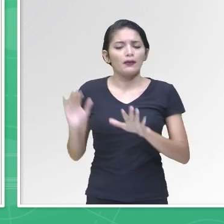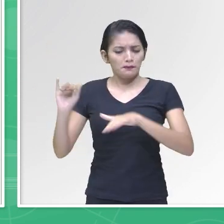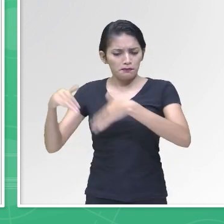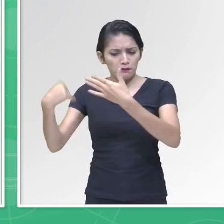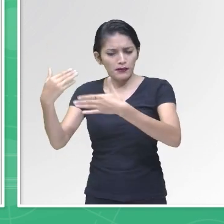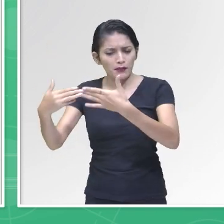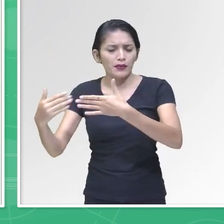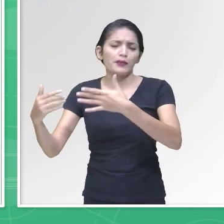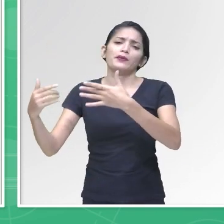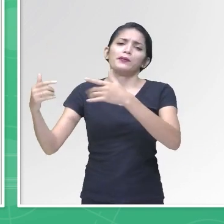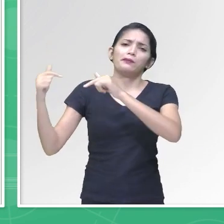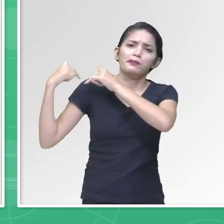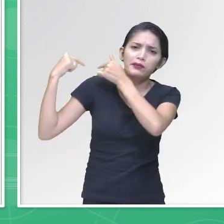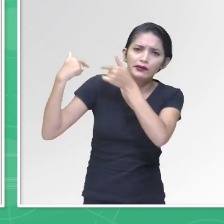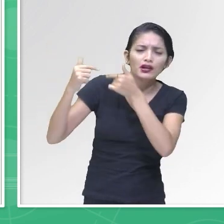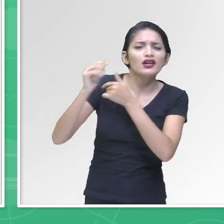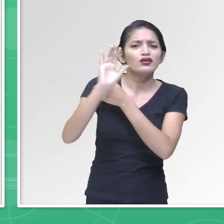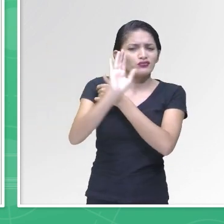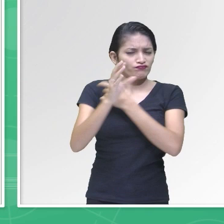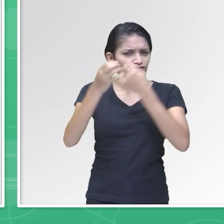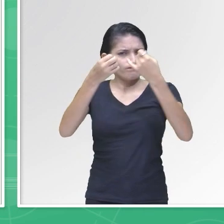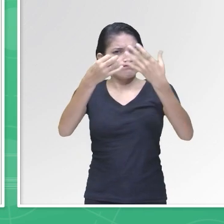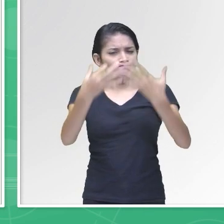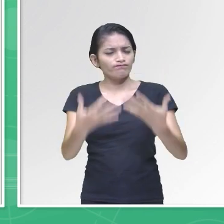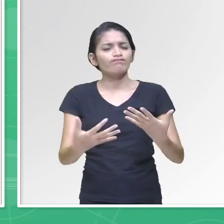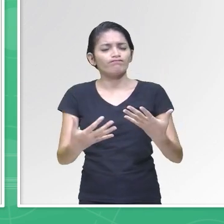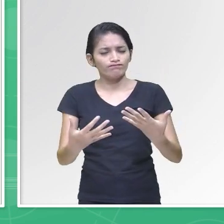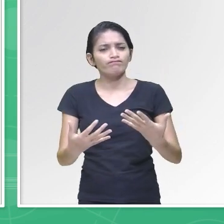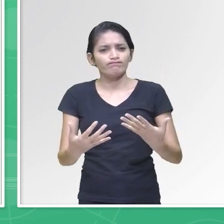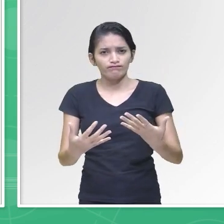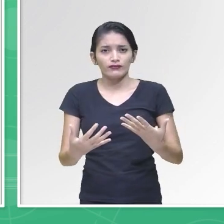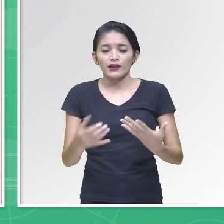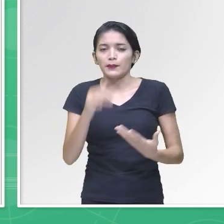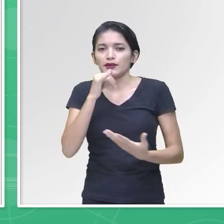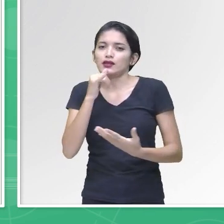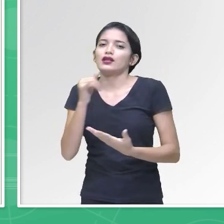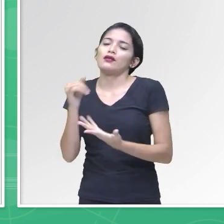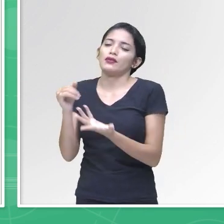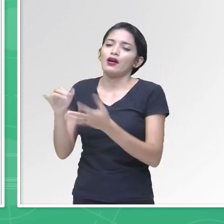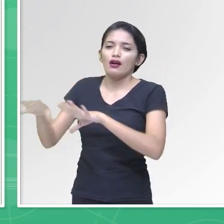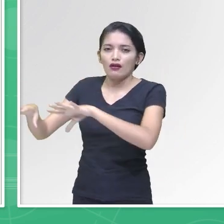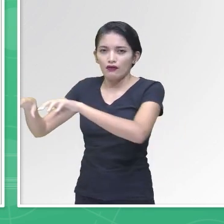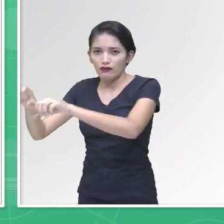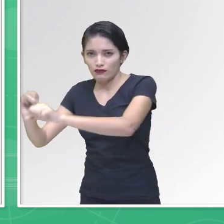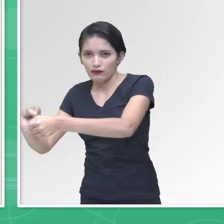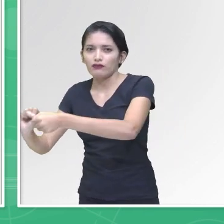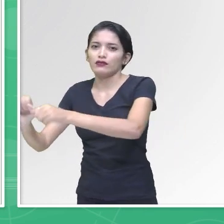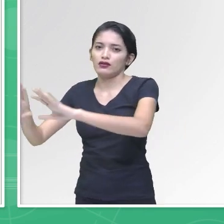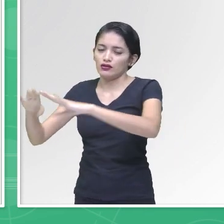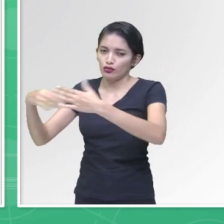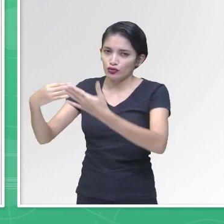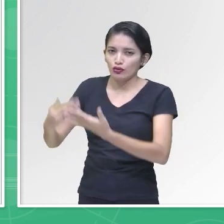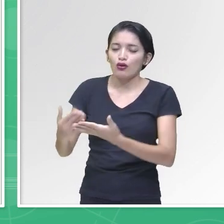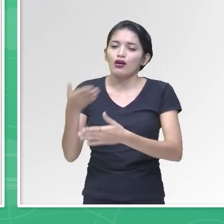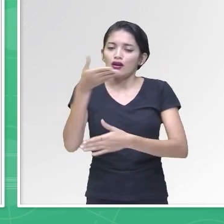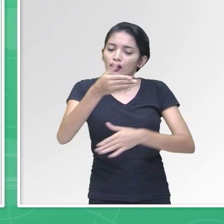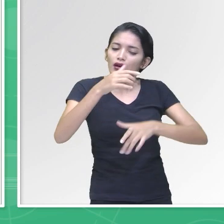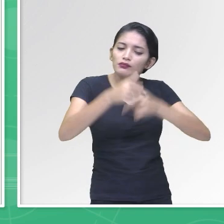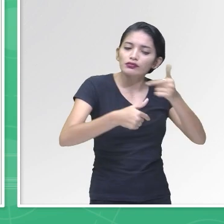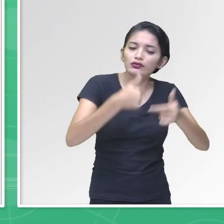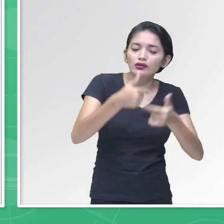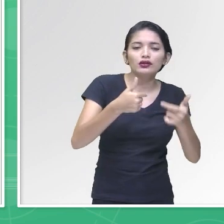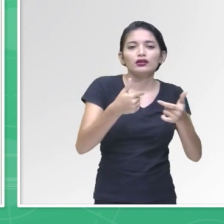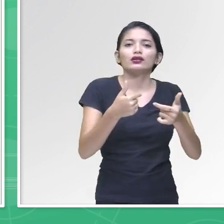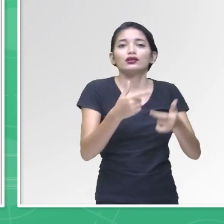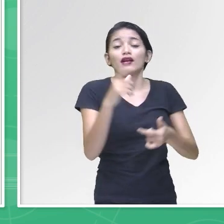de transição, como nós falamos agora há pouco, né? Escolarizar-se, entrar no mercado de trabalho, sair